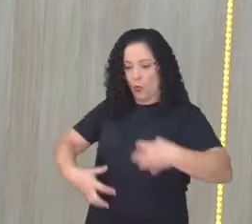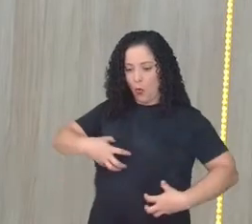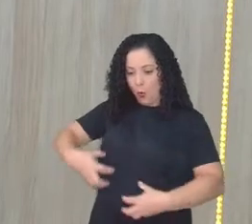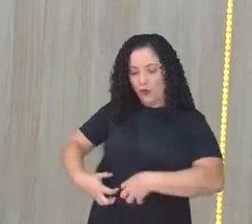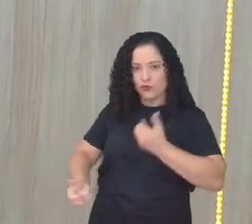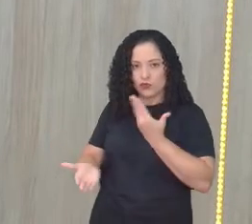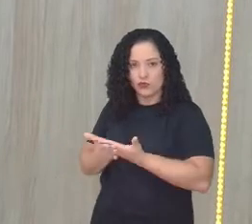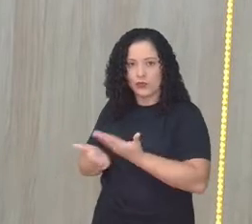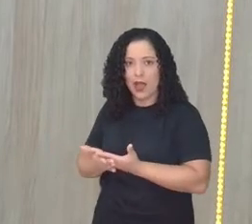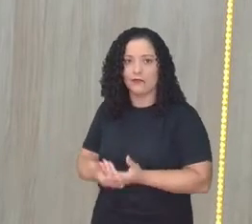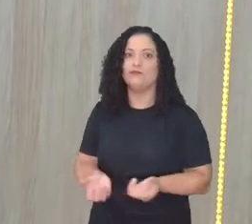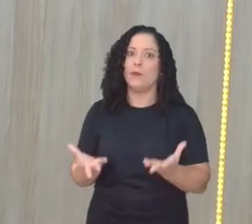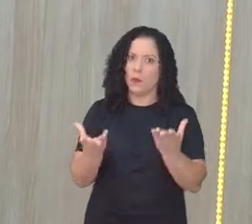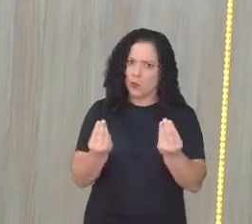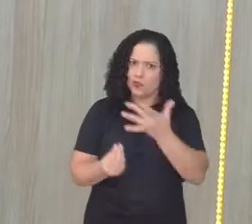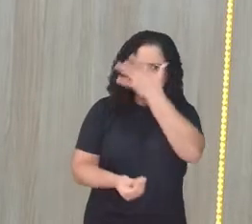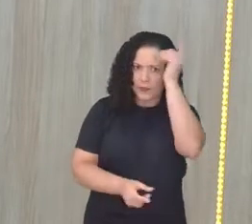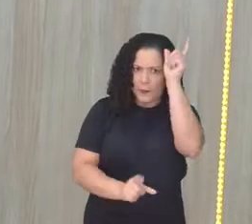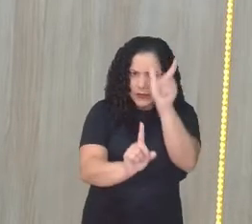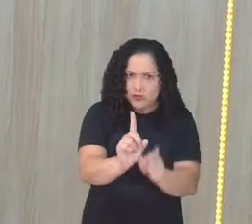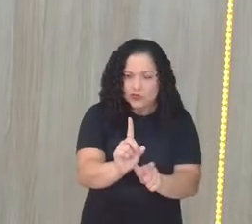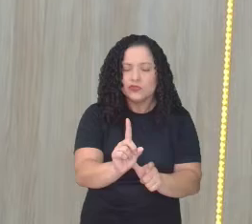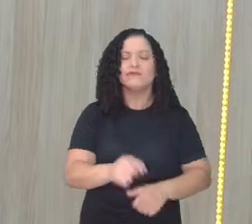né, a literatura, a gente tem aí